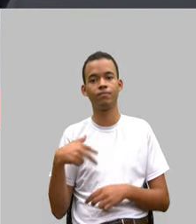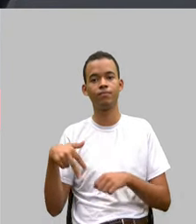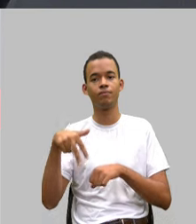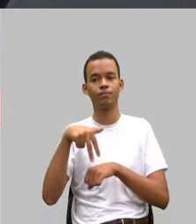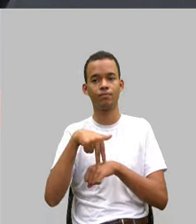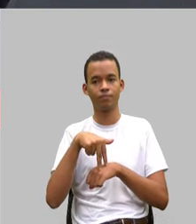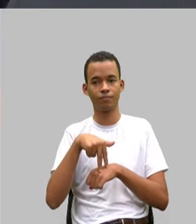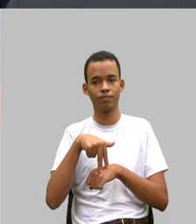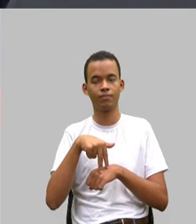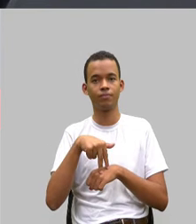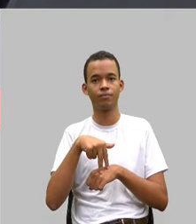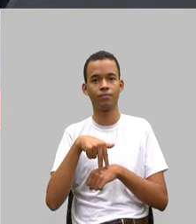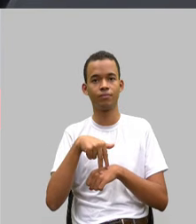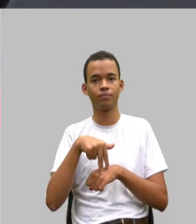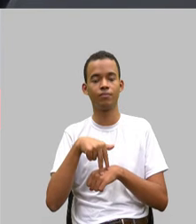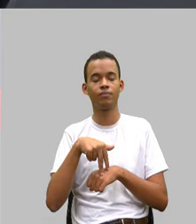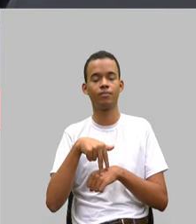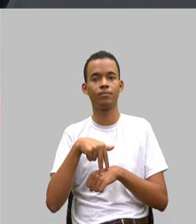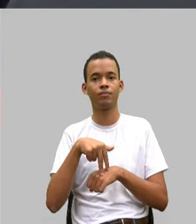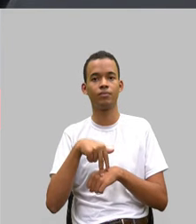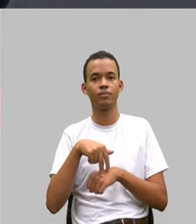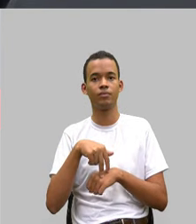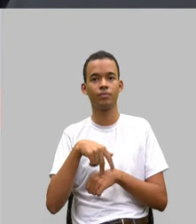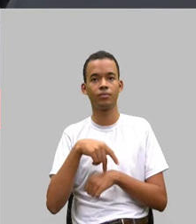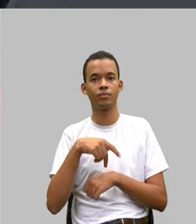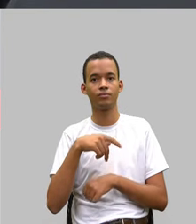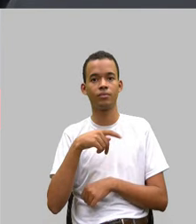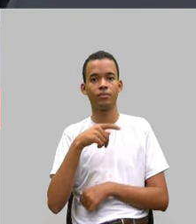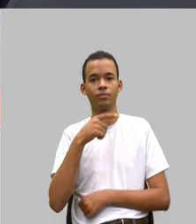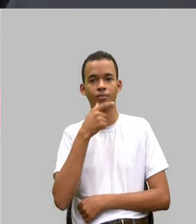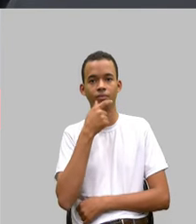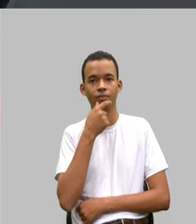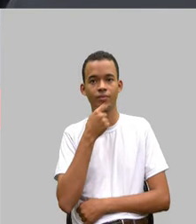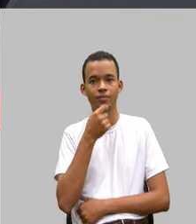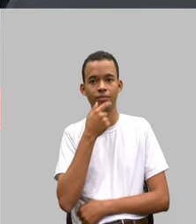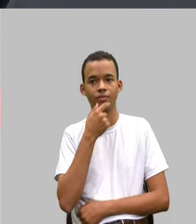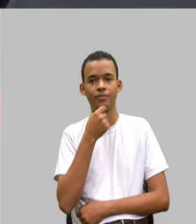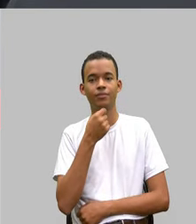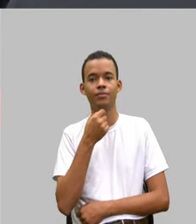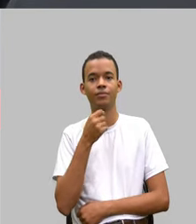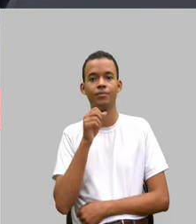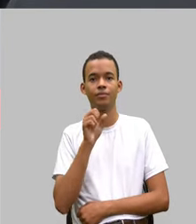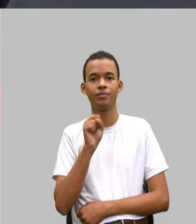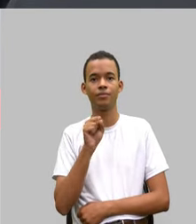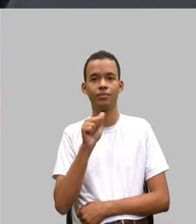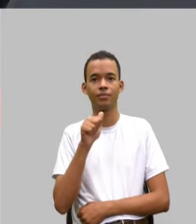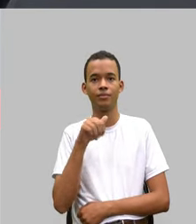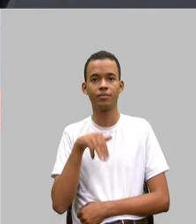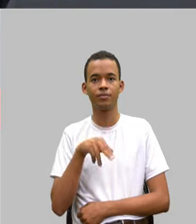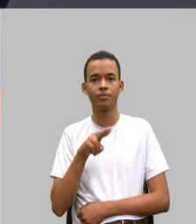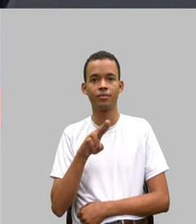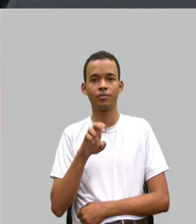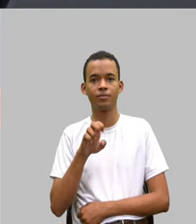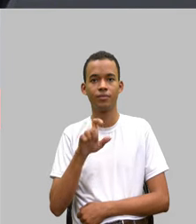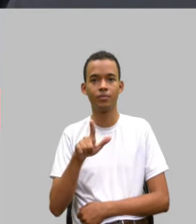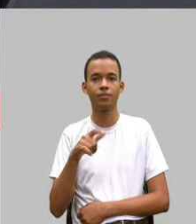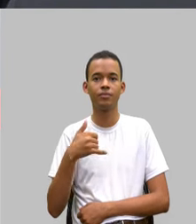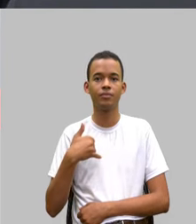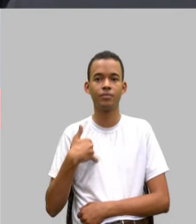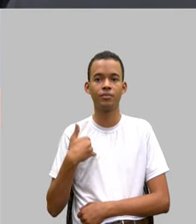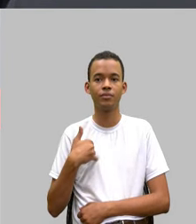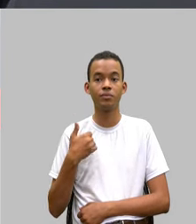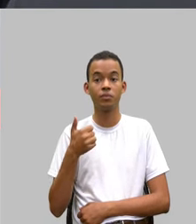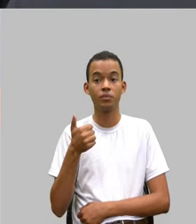Samuel O Samuel é é aquele menino lindo ali ó 17 anos ele veio